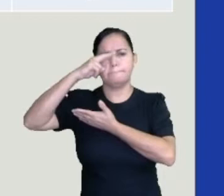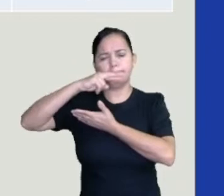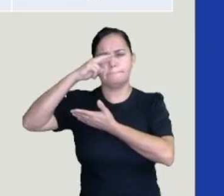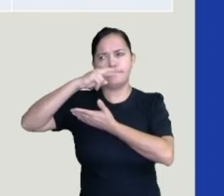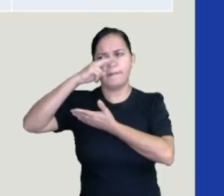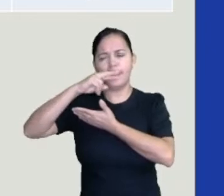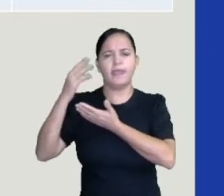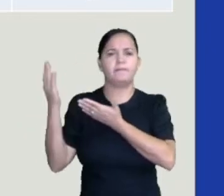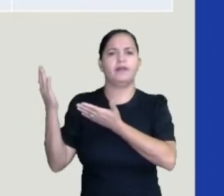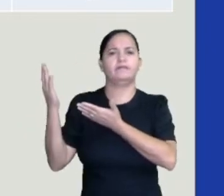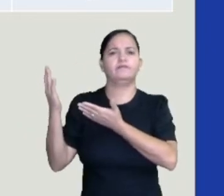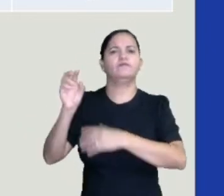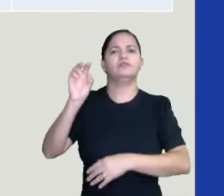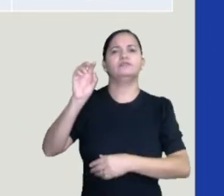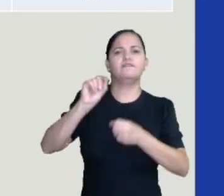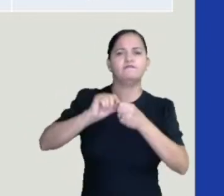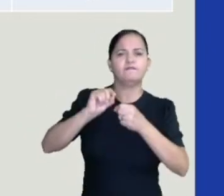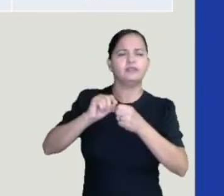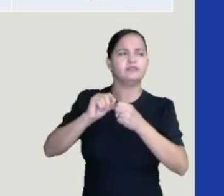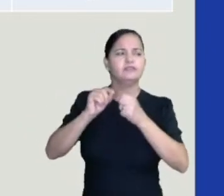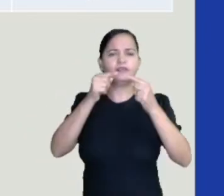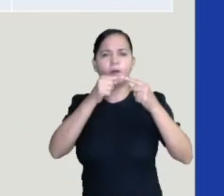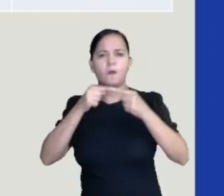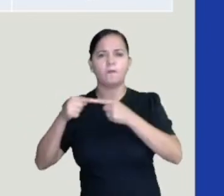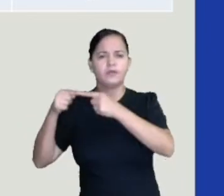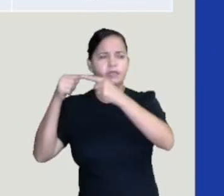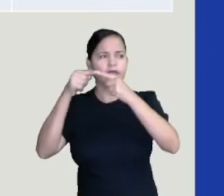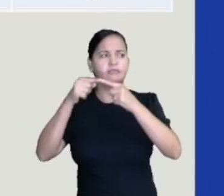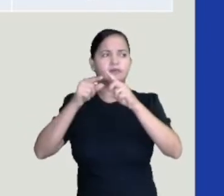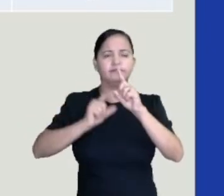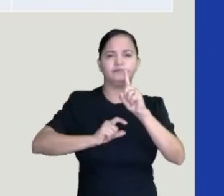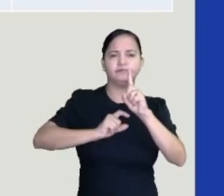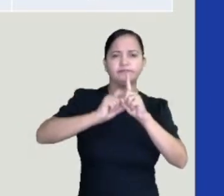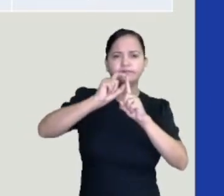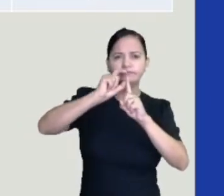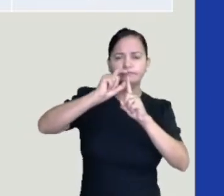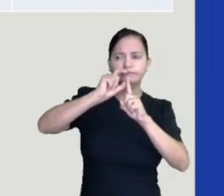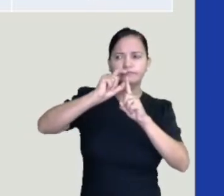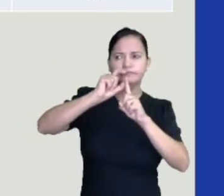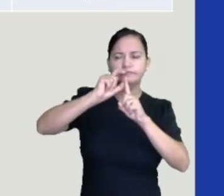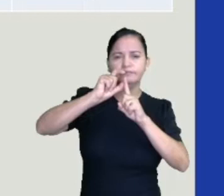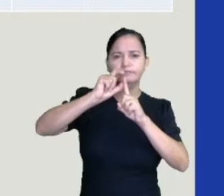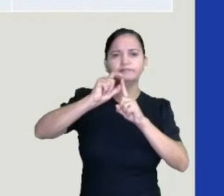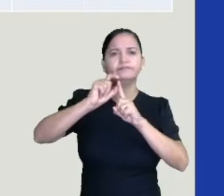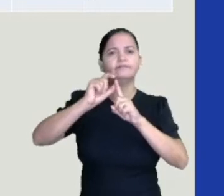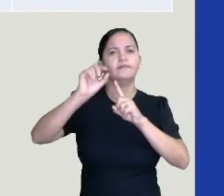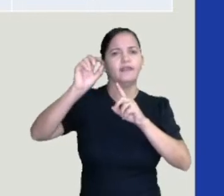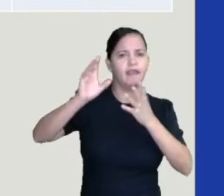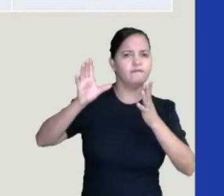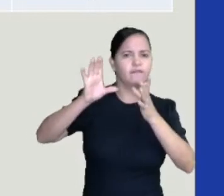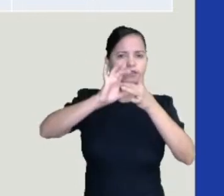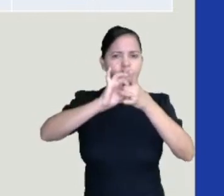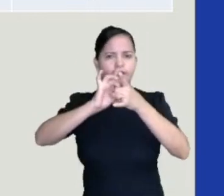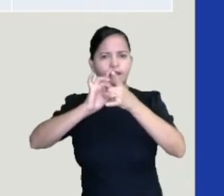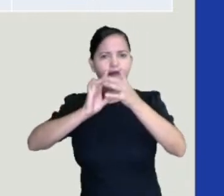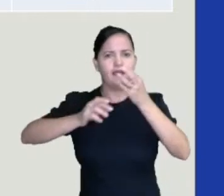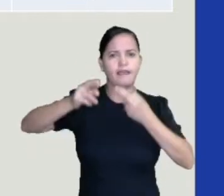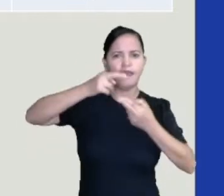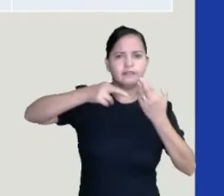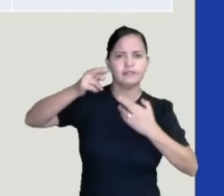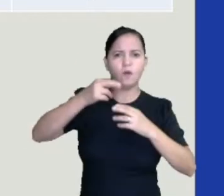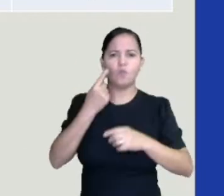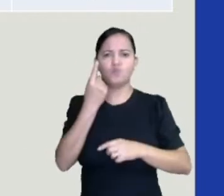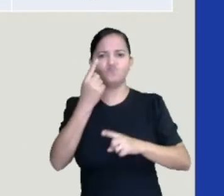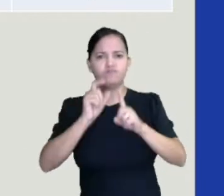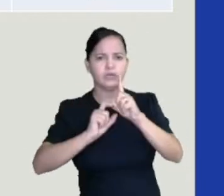relação. Aqui você tem que fazer essa associação da dezena, tá? Então, faz aquela relação. Se eu tenho uma